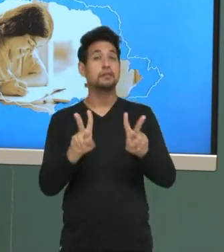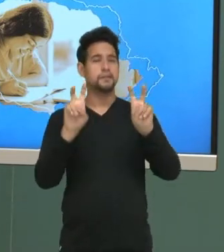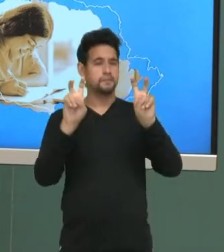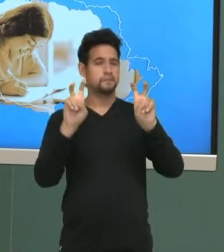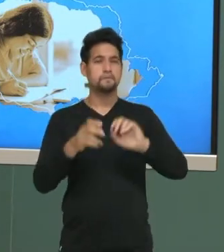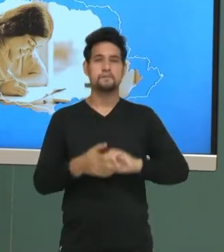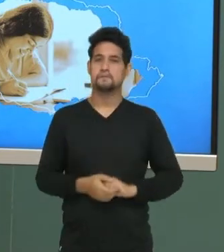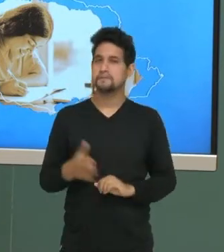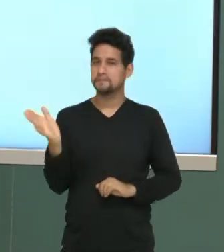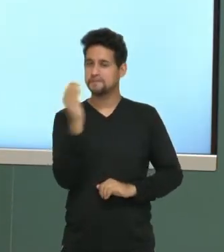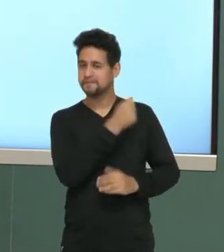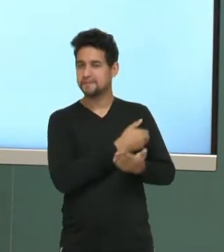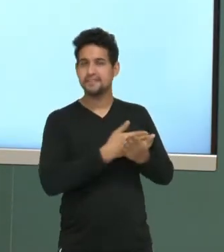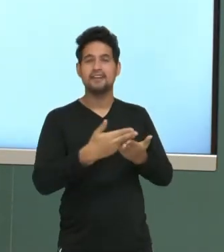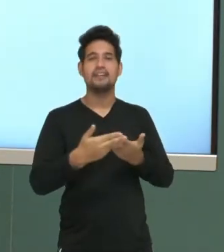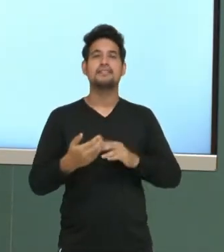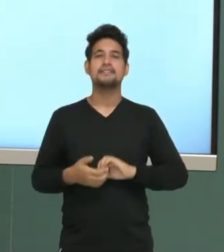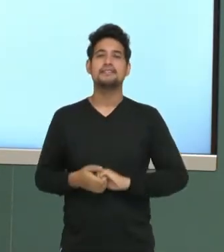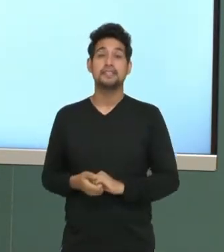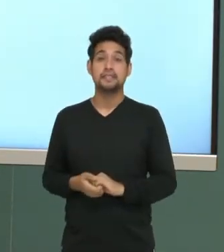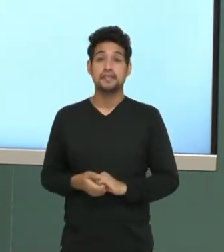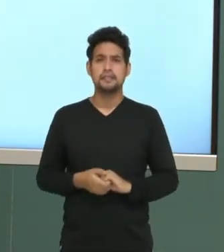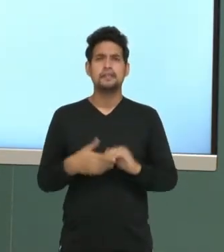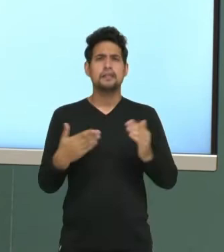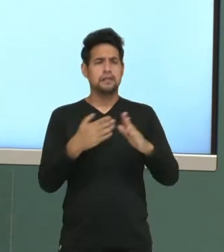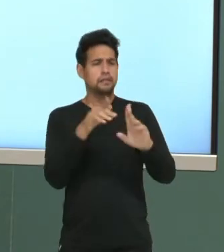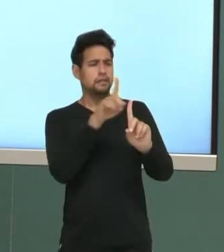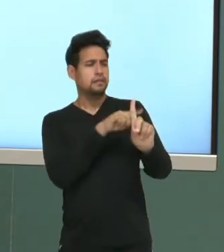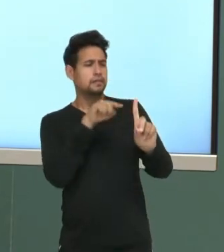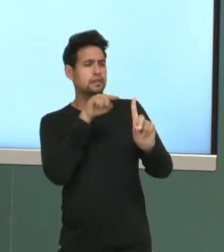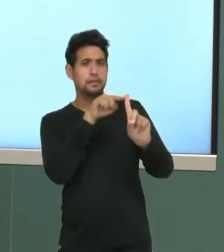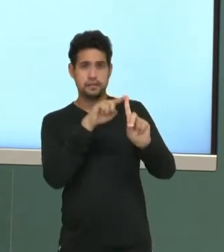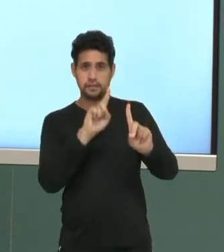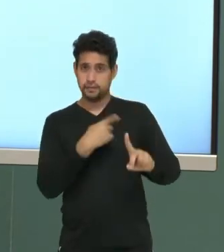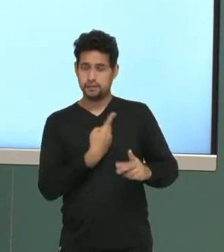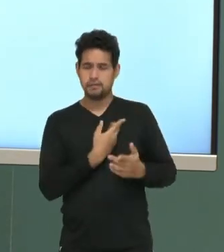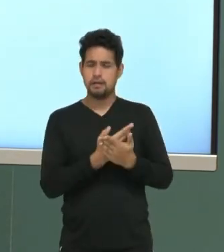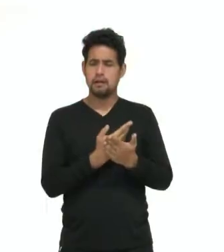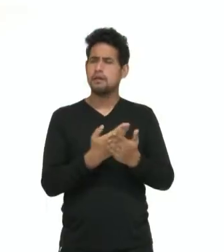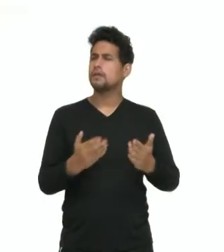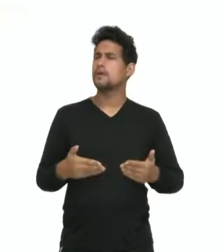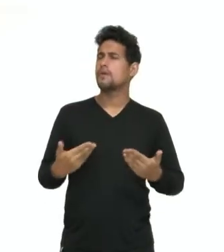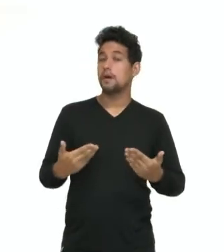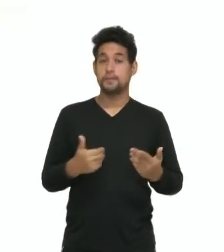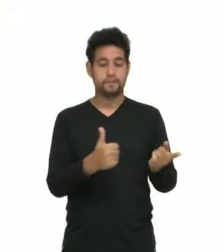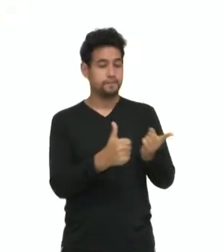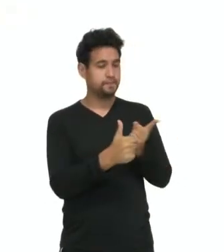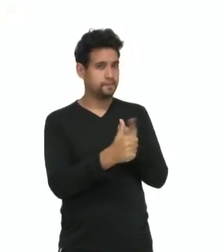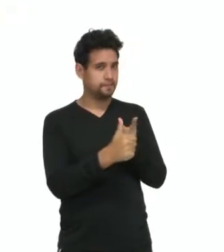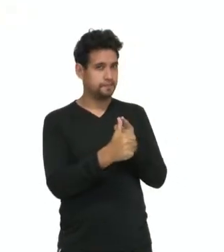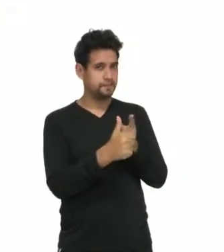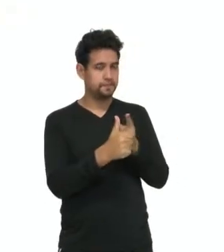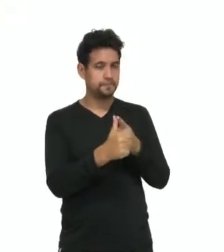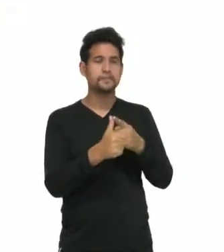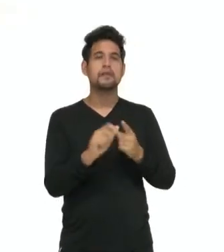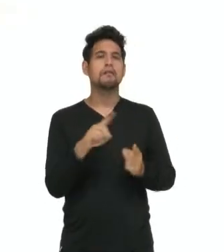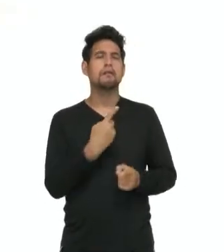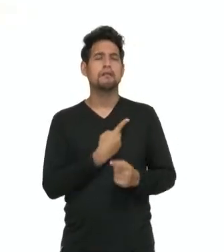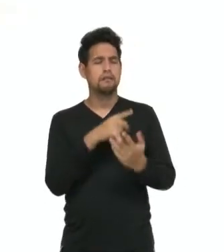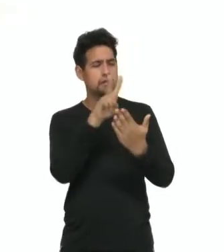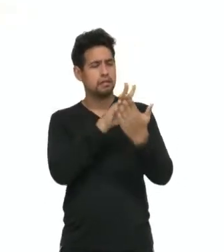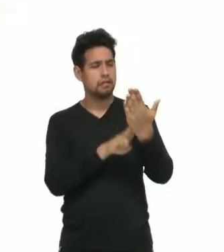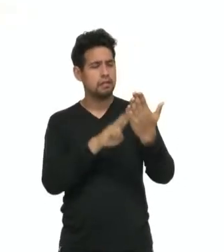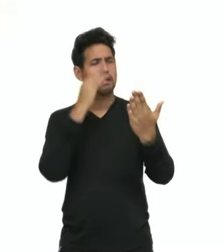assuntos. Então vamos lá começar? Os objetivos da nossa aula. Então, primeiramente, compreender